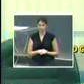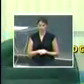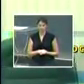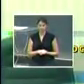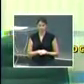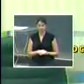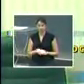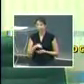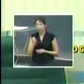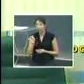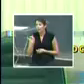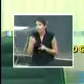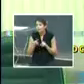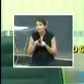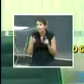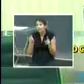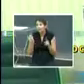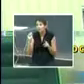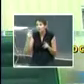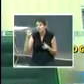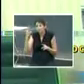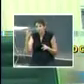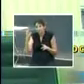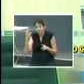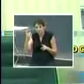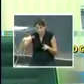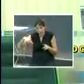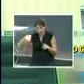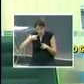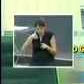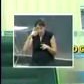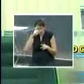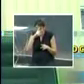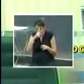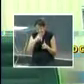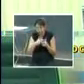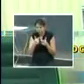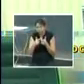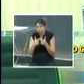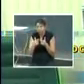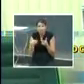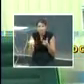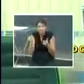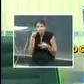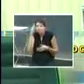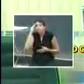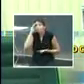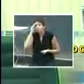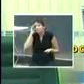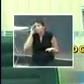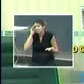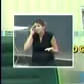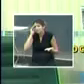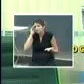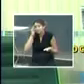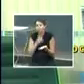Só que quando isso acontece, nós não entendemos. E muitos de nós reclamam.